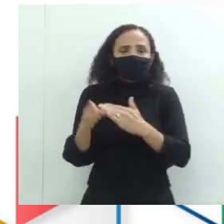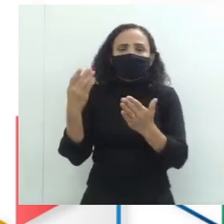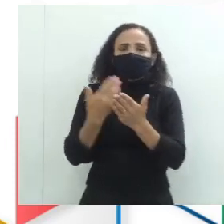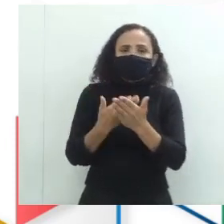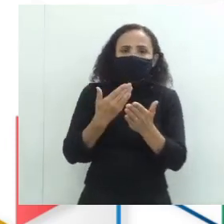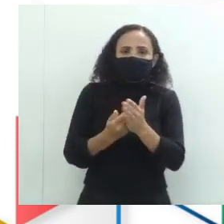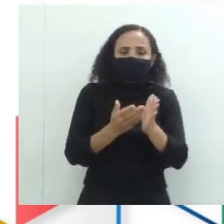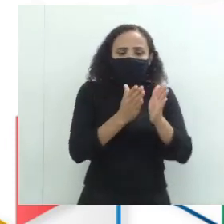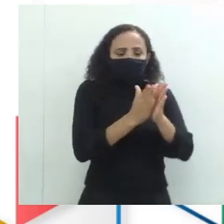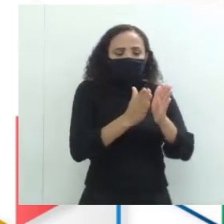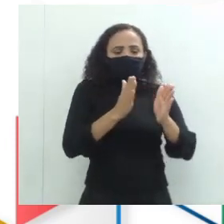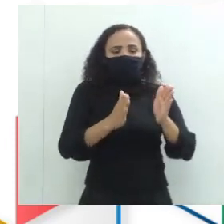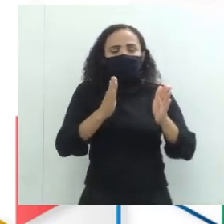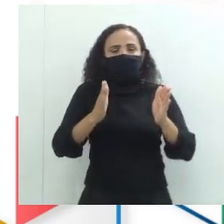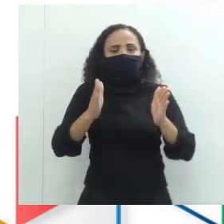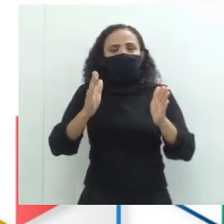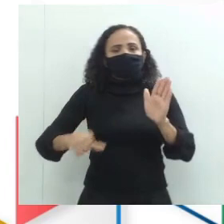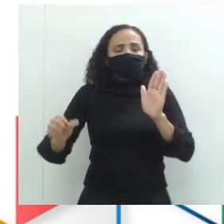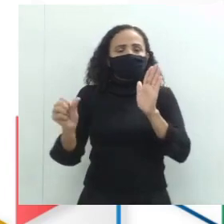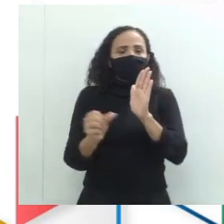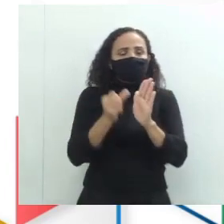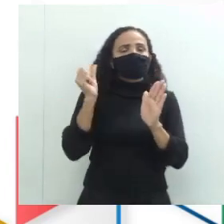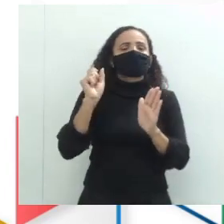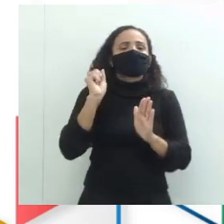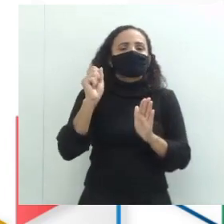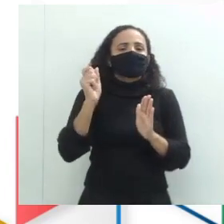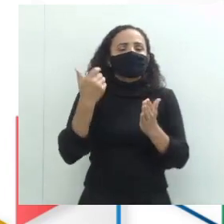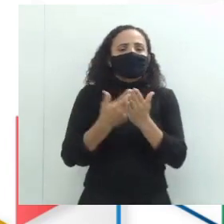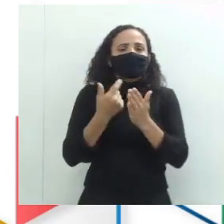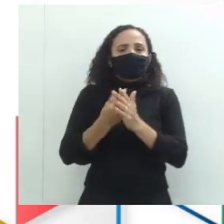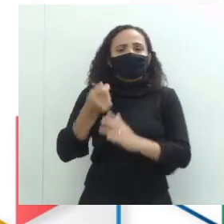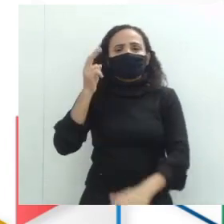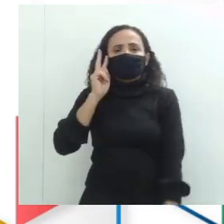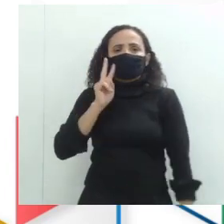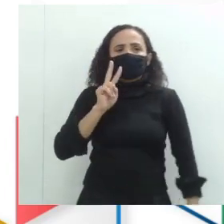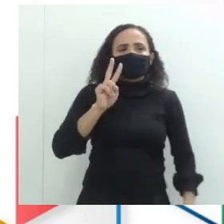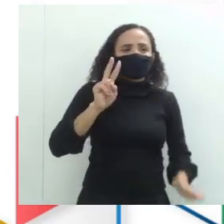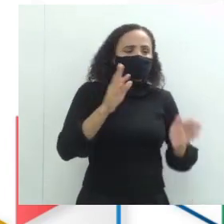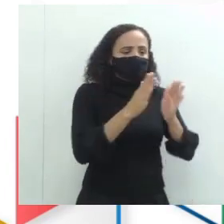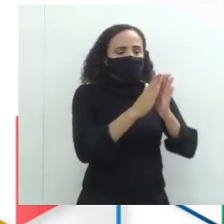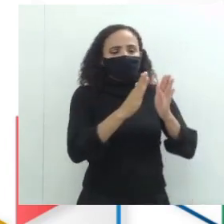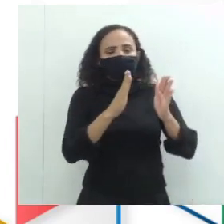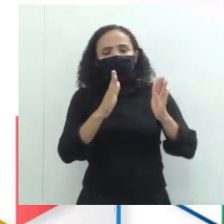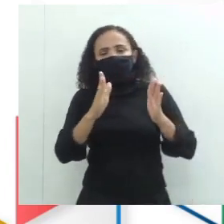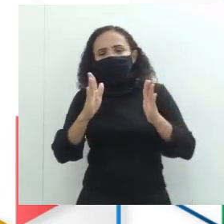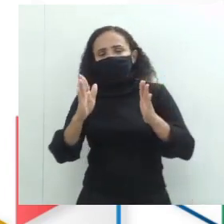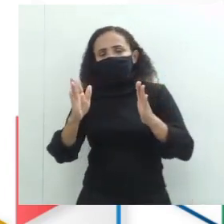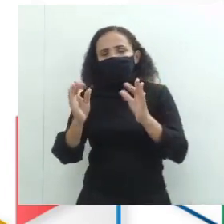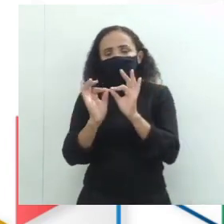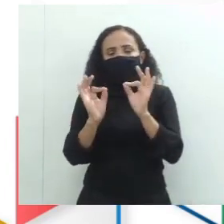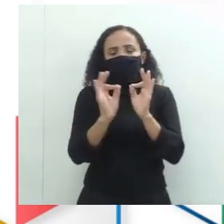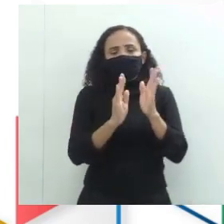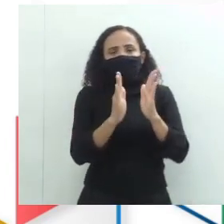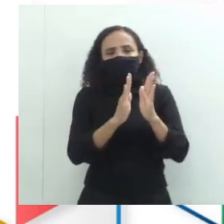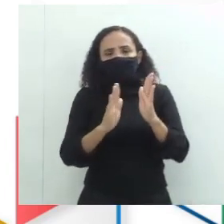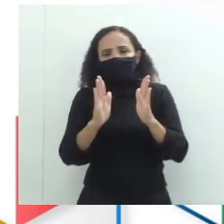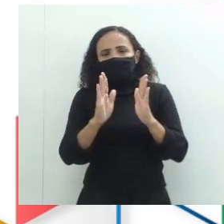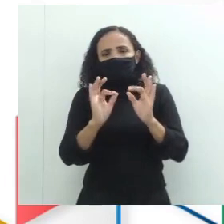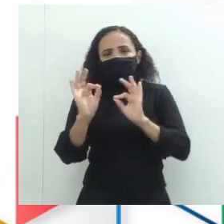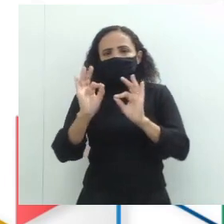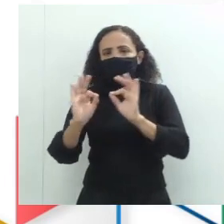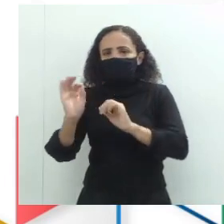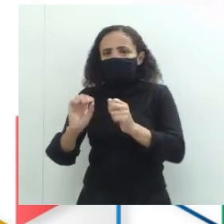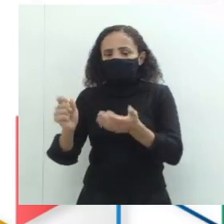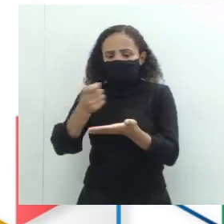da questão que ele fez. Primeiro, né, nós vamos olhar cada item desse. Uma das formas que a gente pode fazer